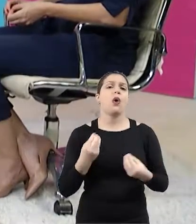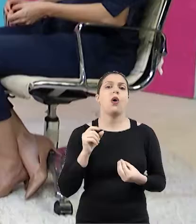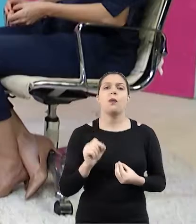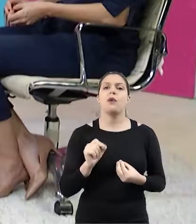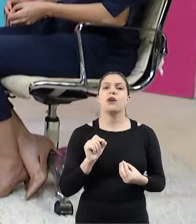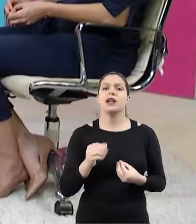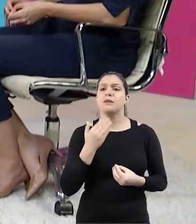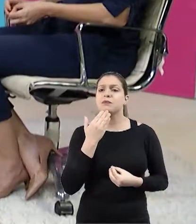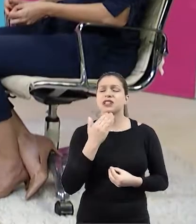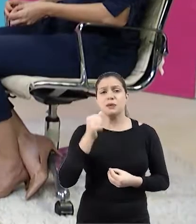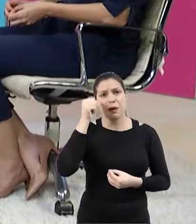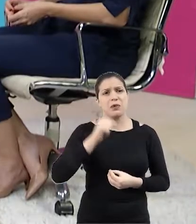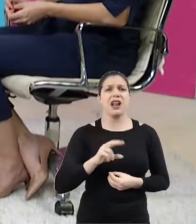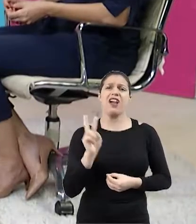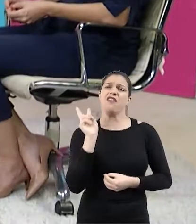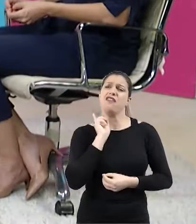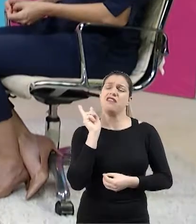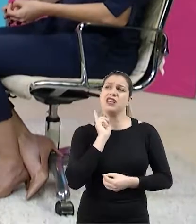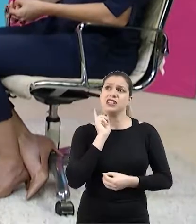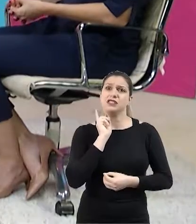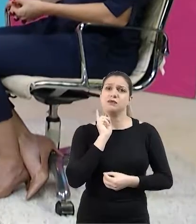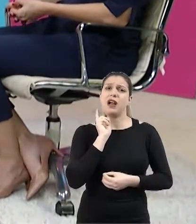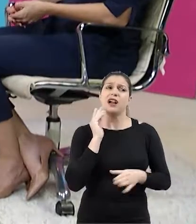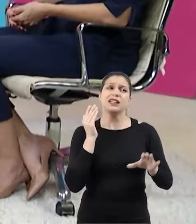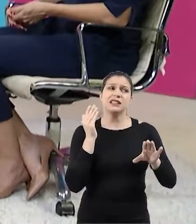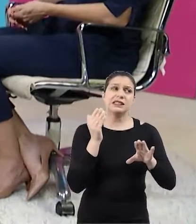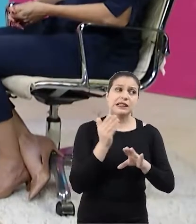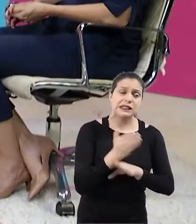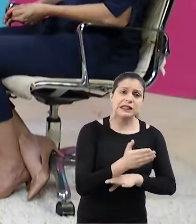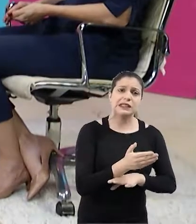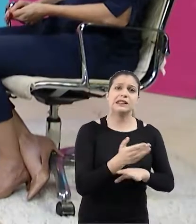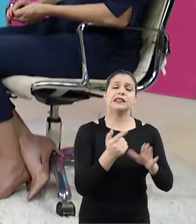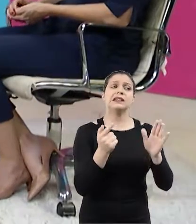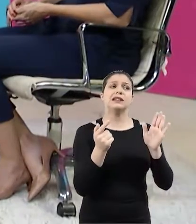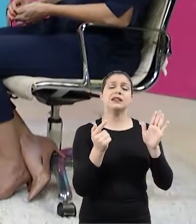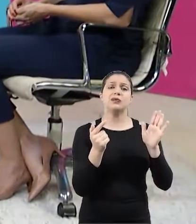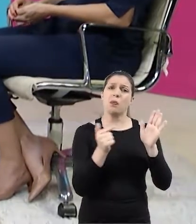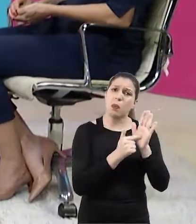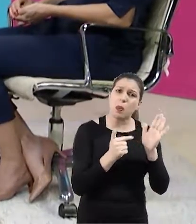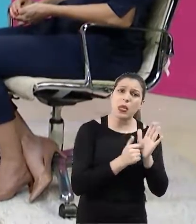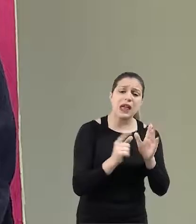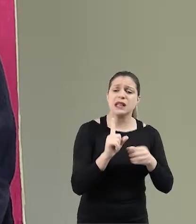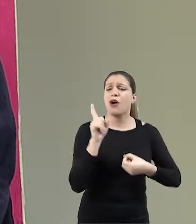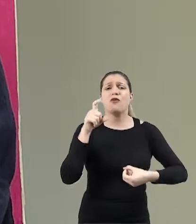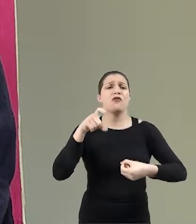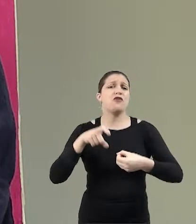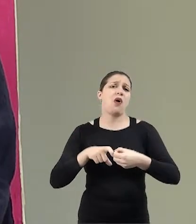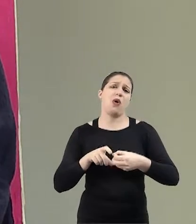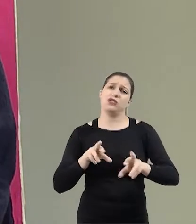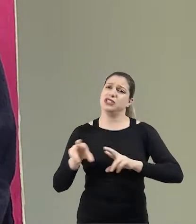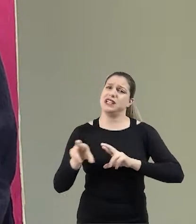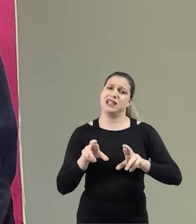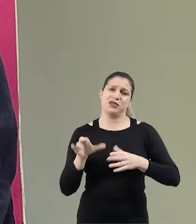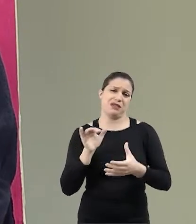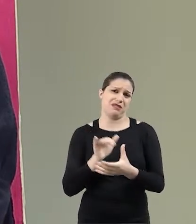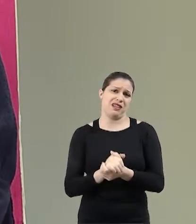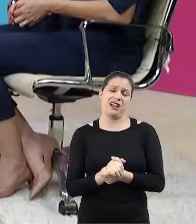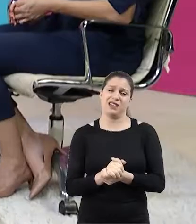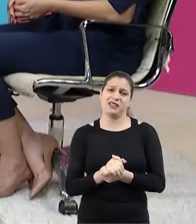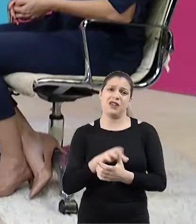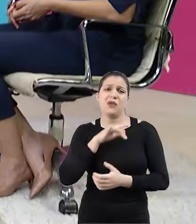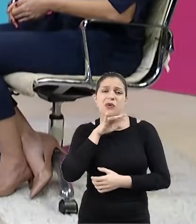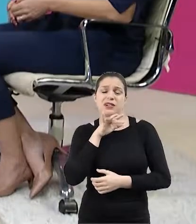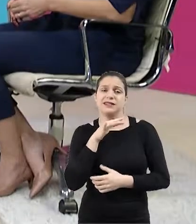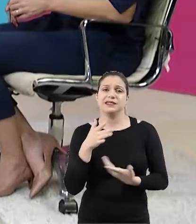de violência realmente para a rede, para que ela não volte para o relacionamento abusivo e entre numa estatística de